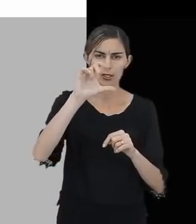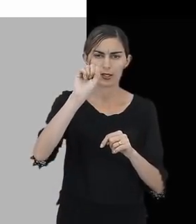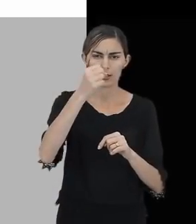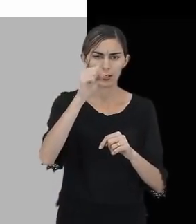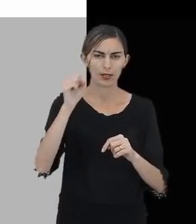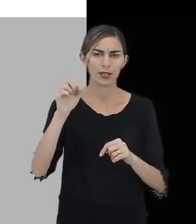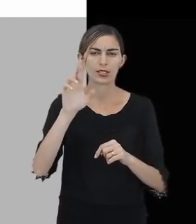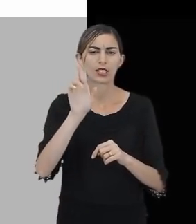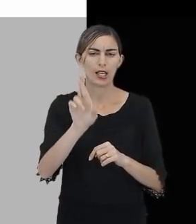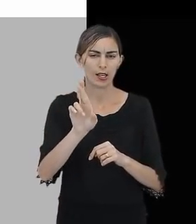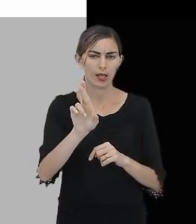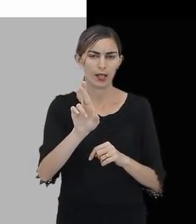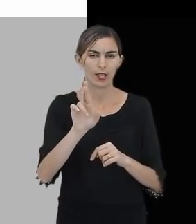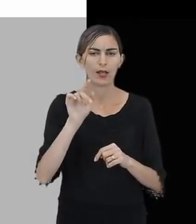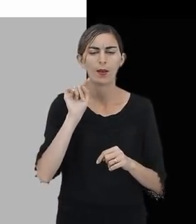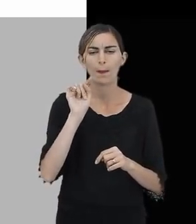digitar